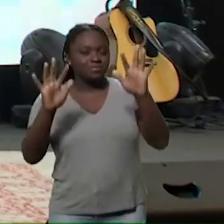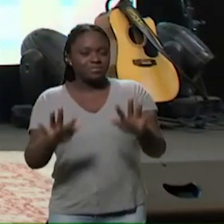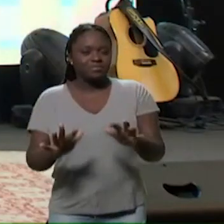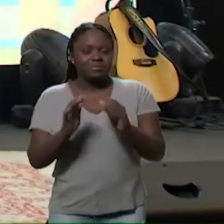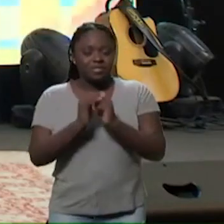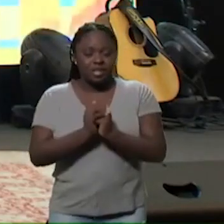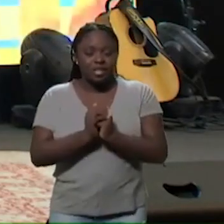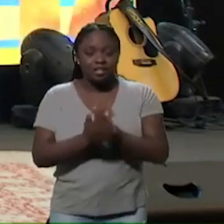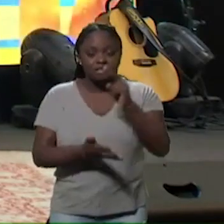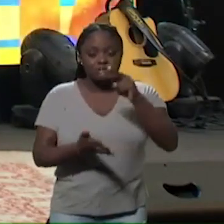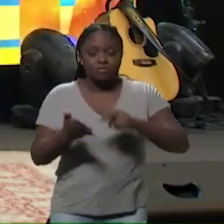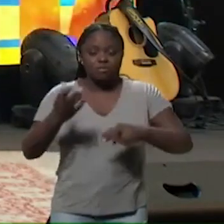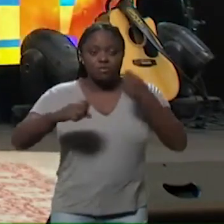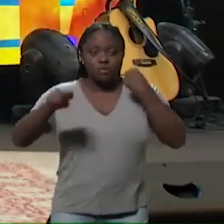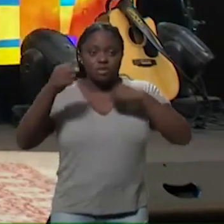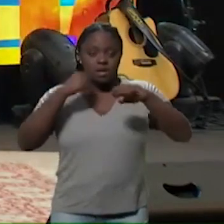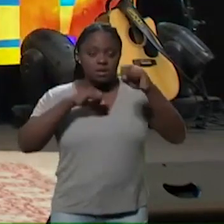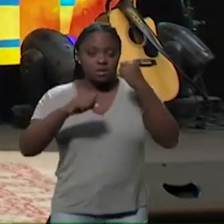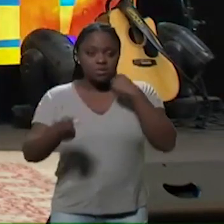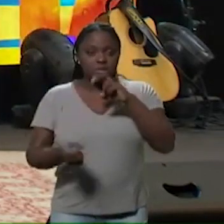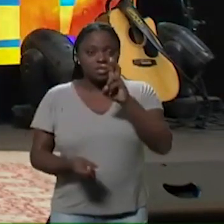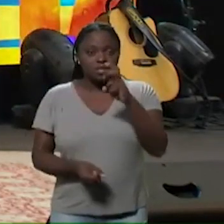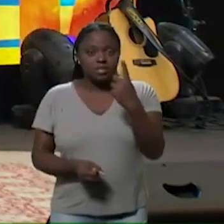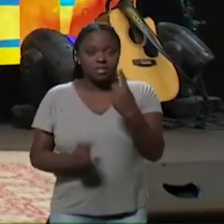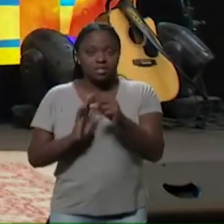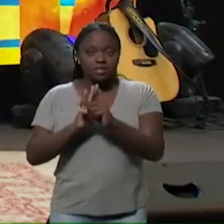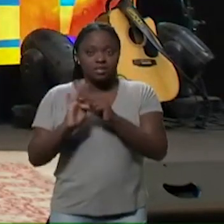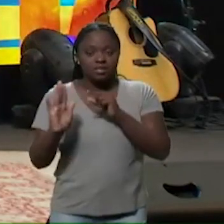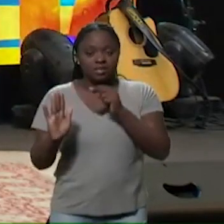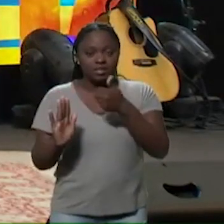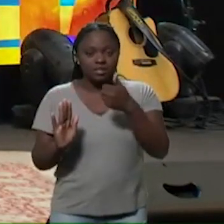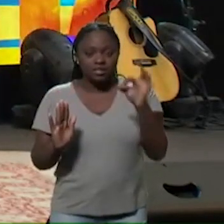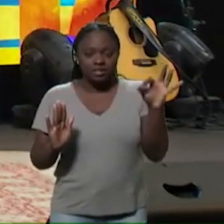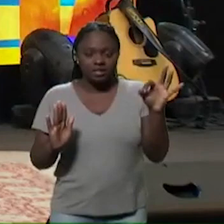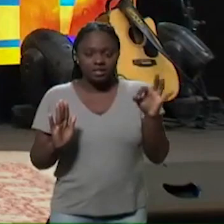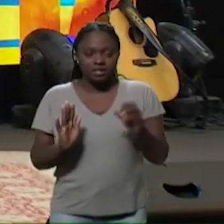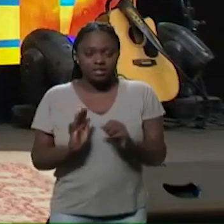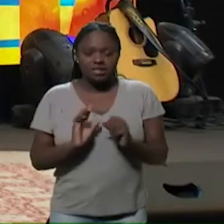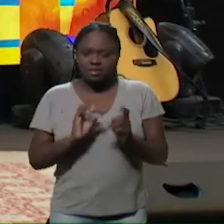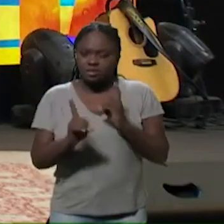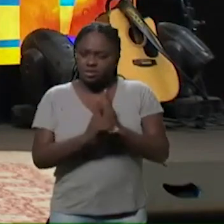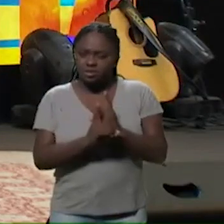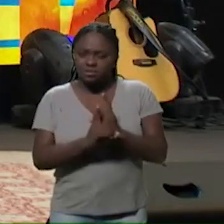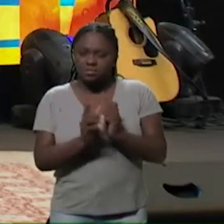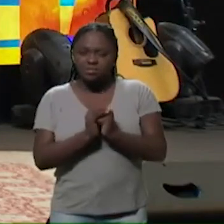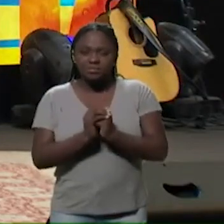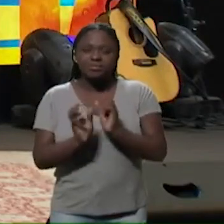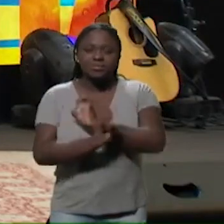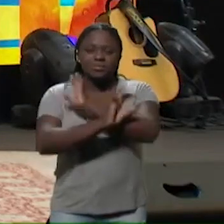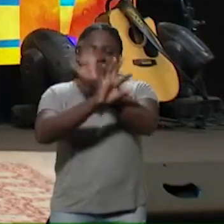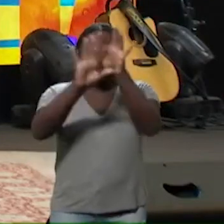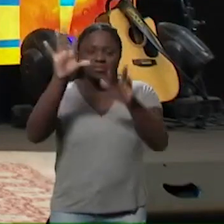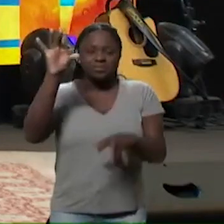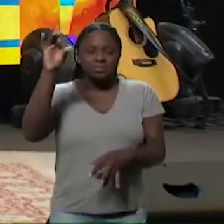Vamos ler o Salmo 51, verso 10. Salmo 51, 10. Quem achou, diga glória a Deus.